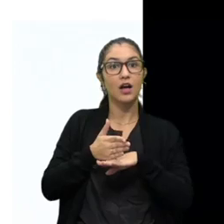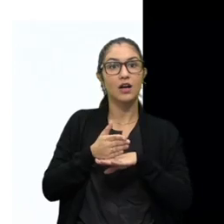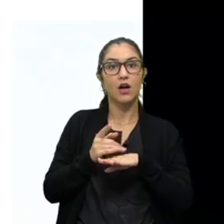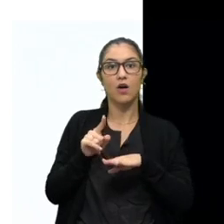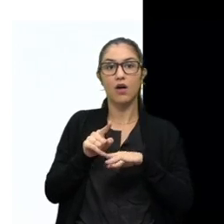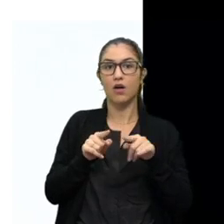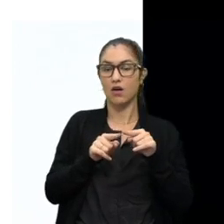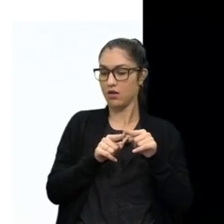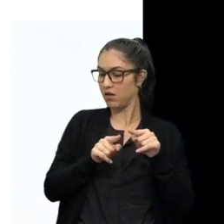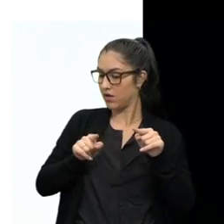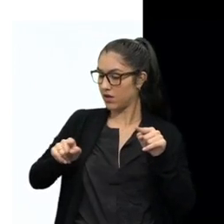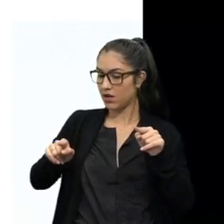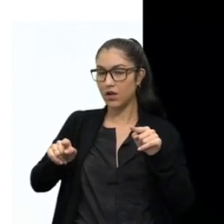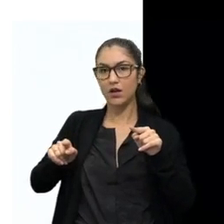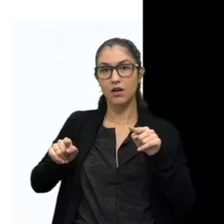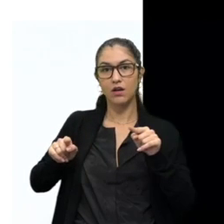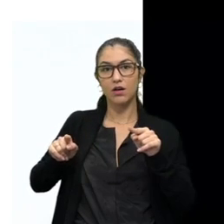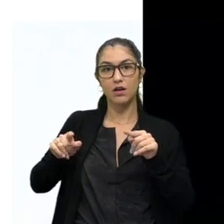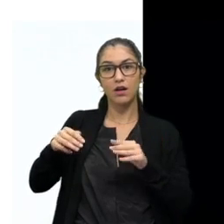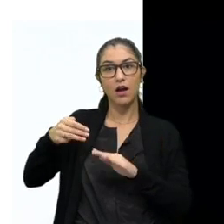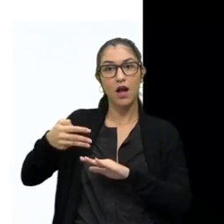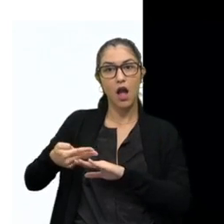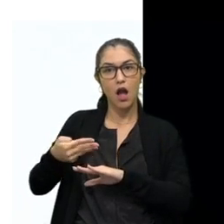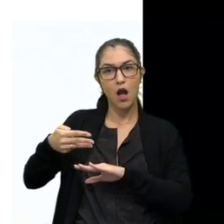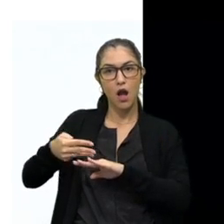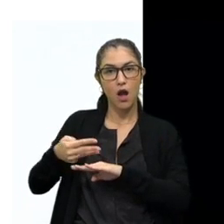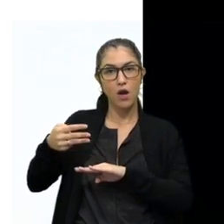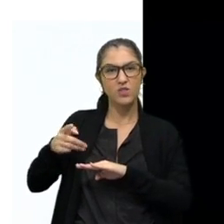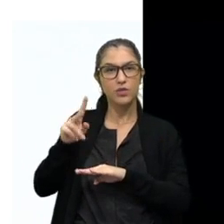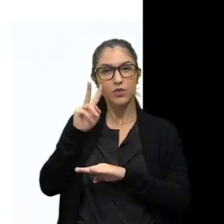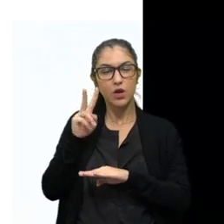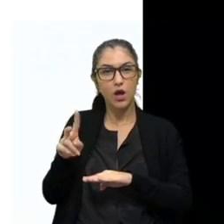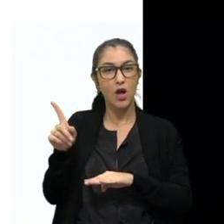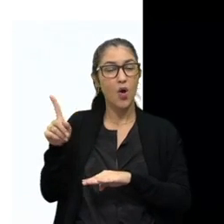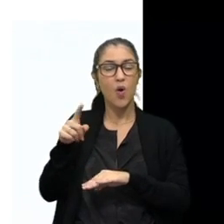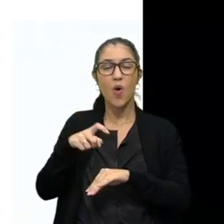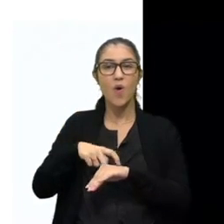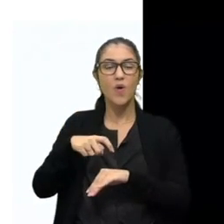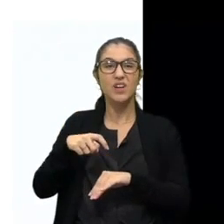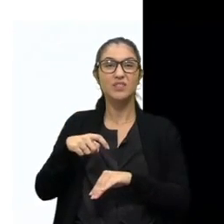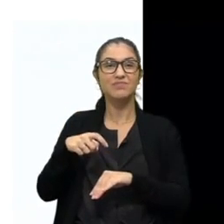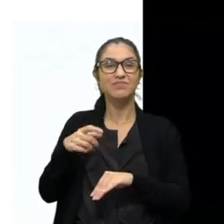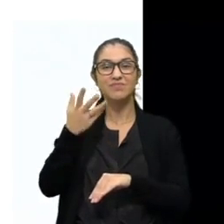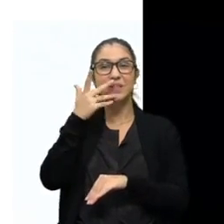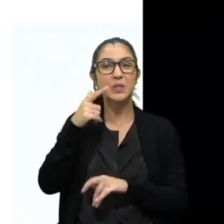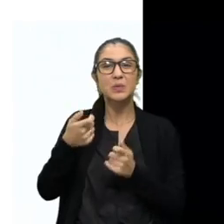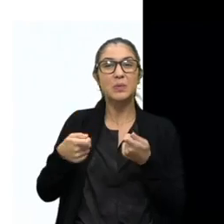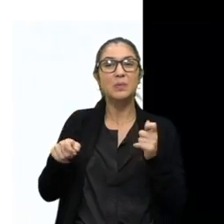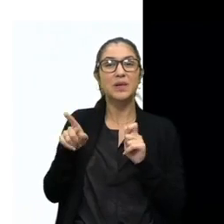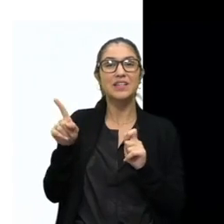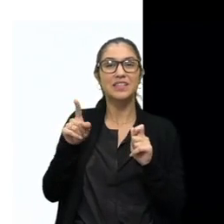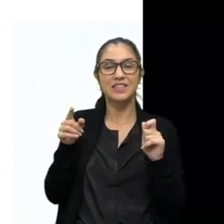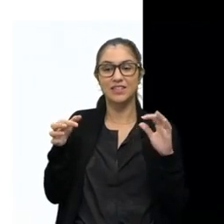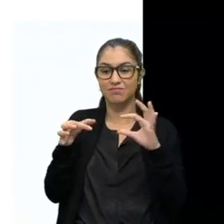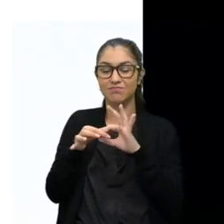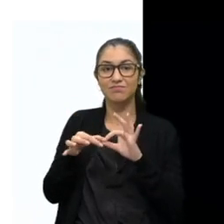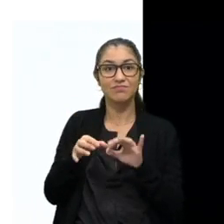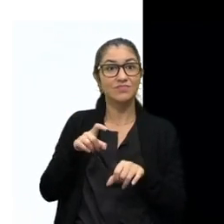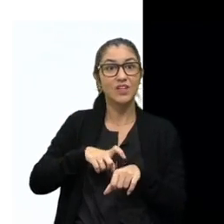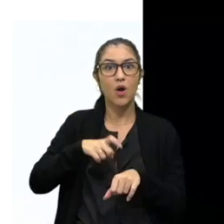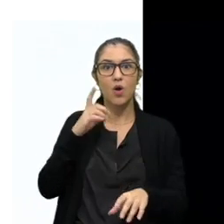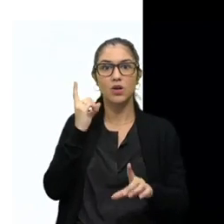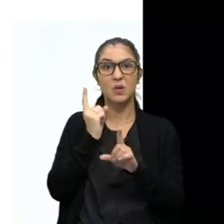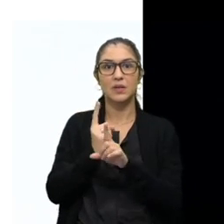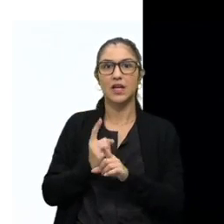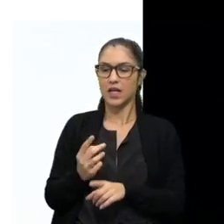a correspondência 1 a 1. Até que chega uma hora que a criança não precisa mais ligar assim, né? Ela vai identificar,